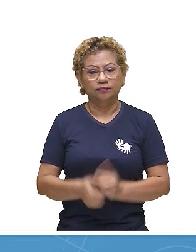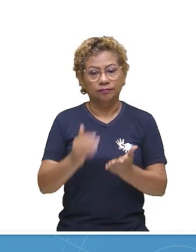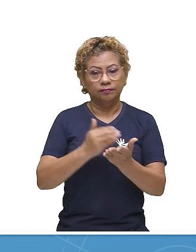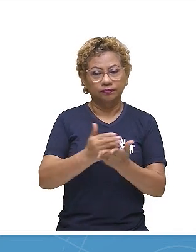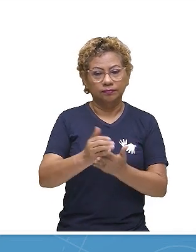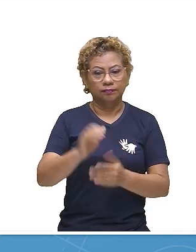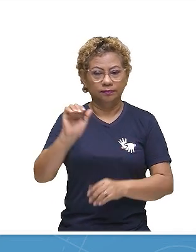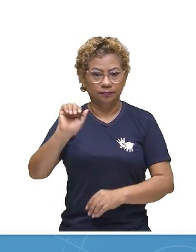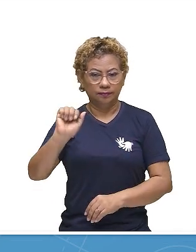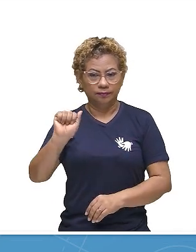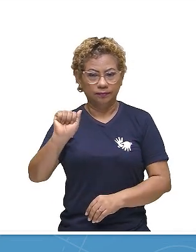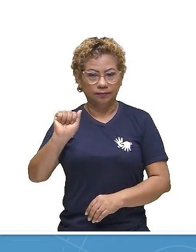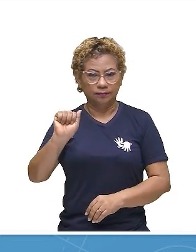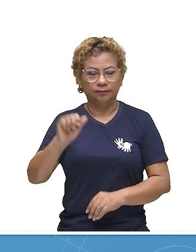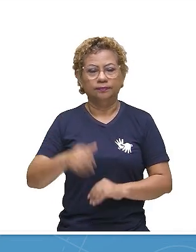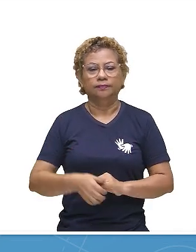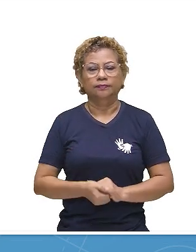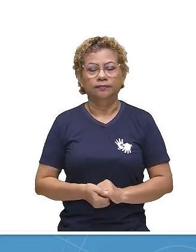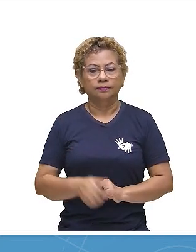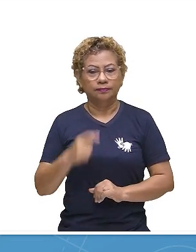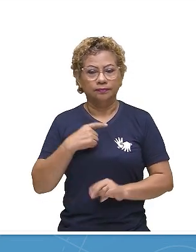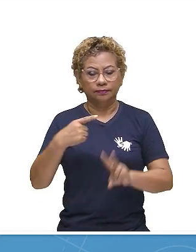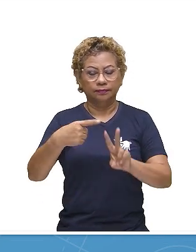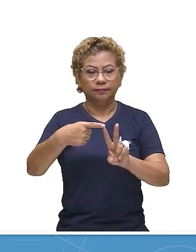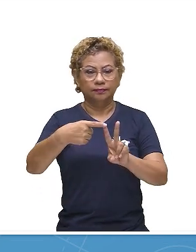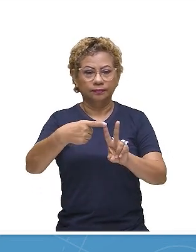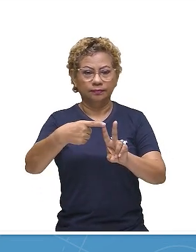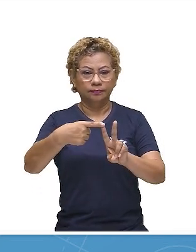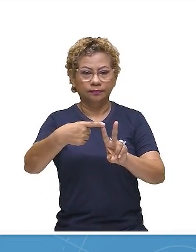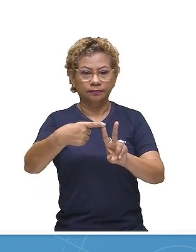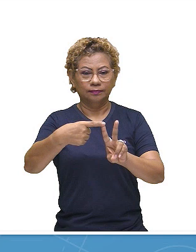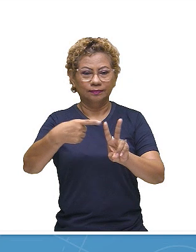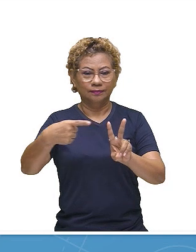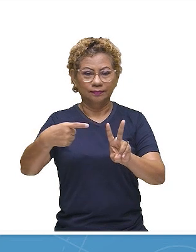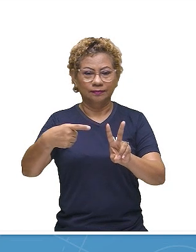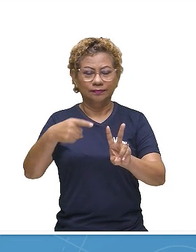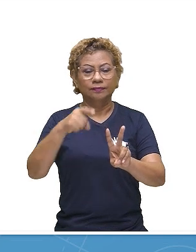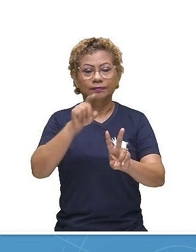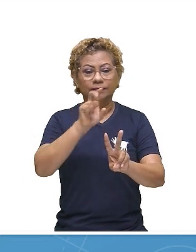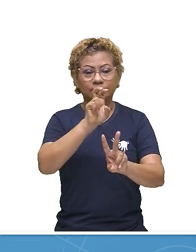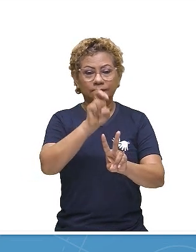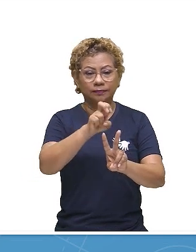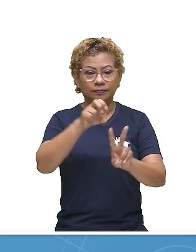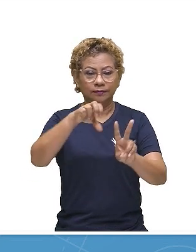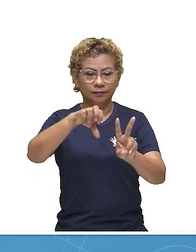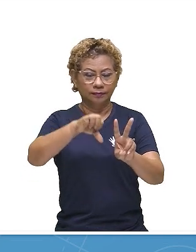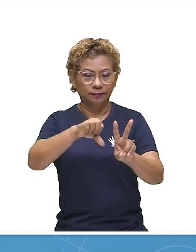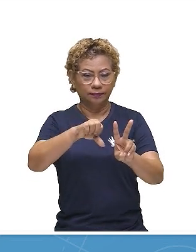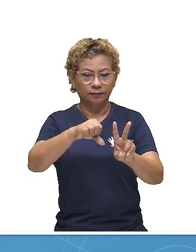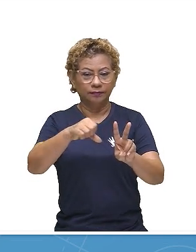temos 5 raiz de 9 menos 3 raiz cúbica de 8.